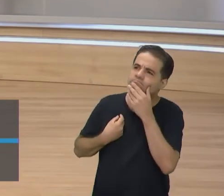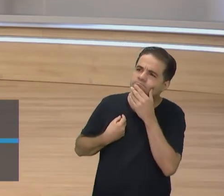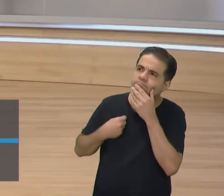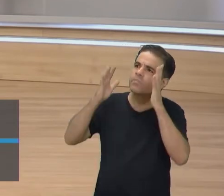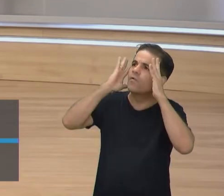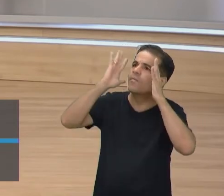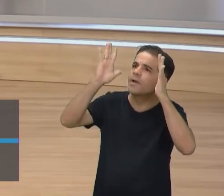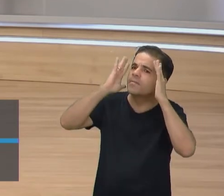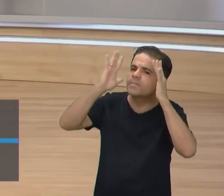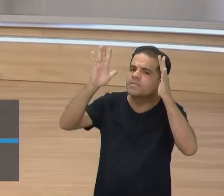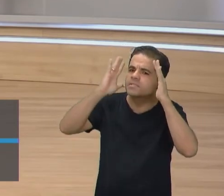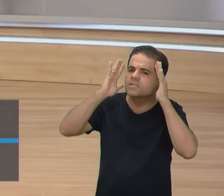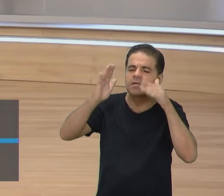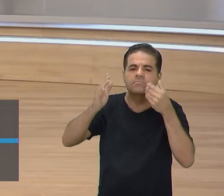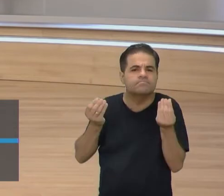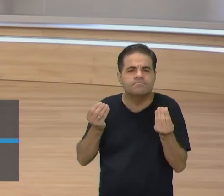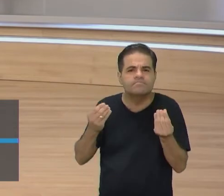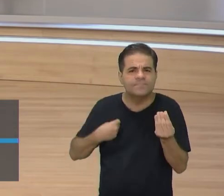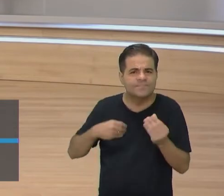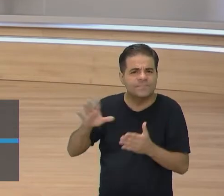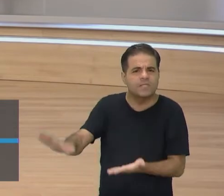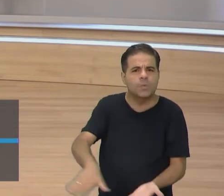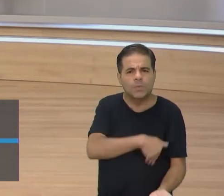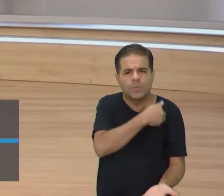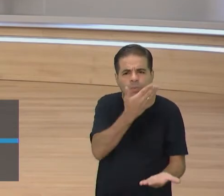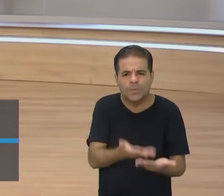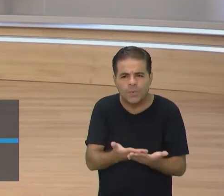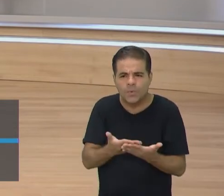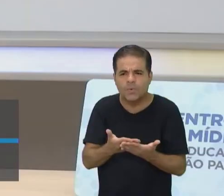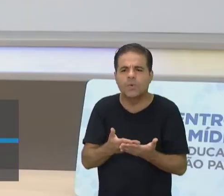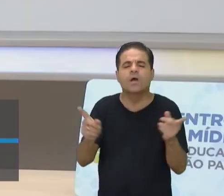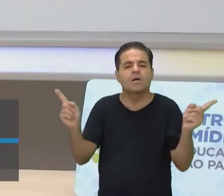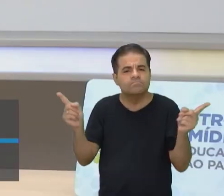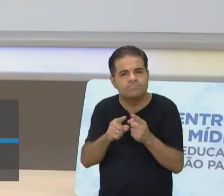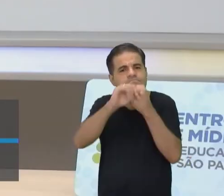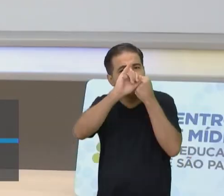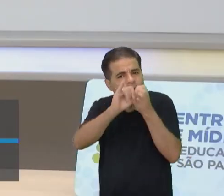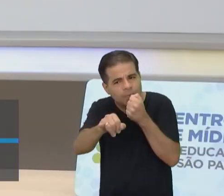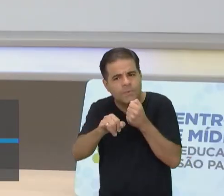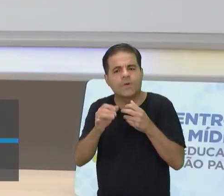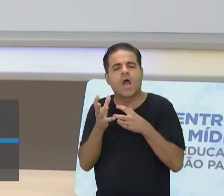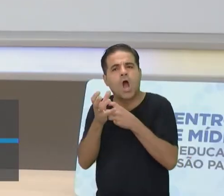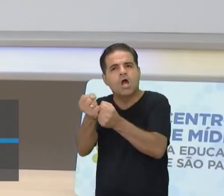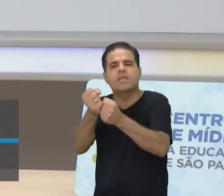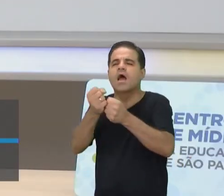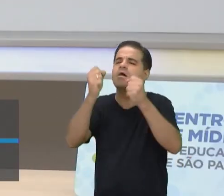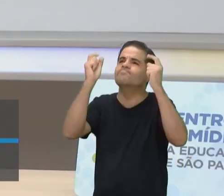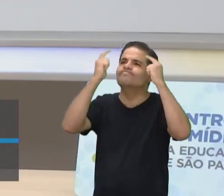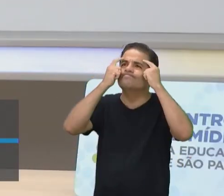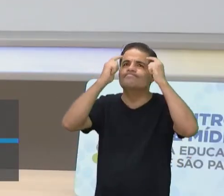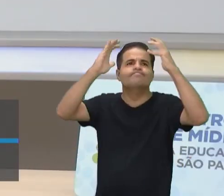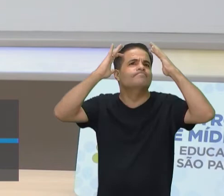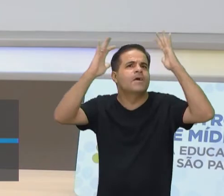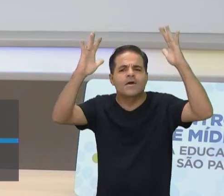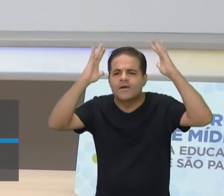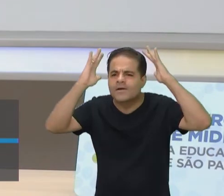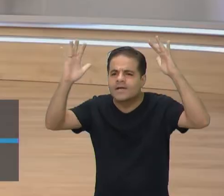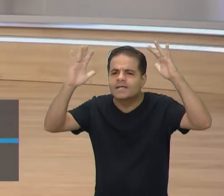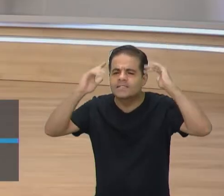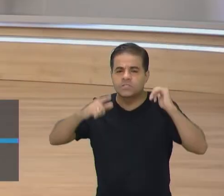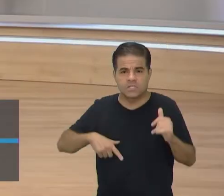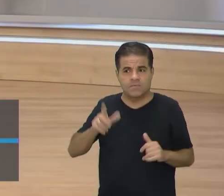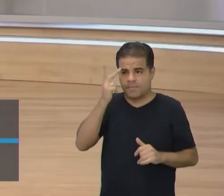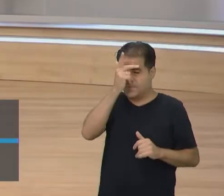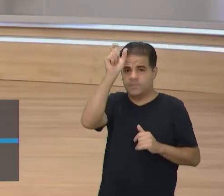ficar pensando sobre isso o resto da minha vida. Esse é o efeito do miniconto, né? Nossa, ele grudar e fazer você ficar pensando. Agora tem um